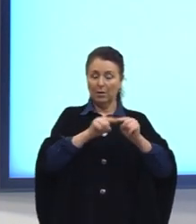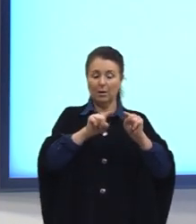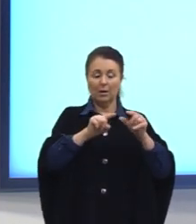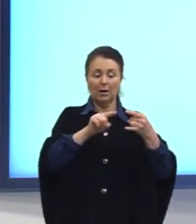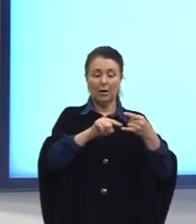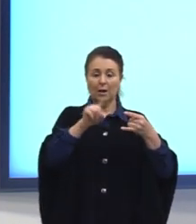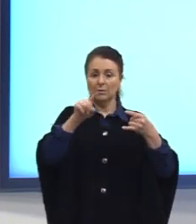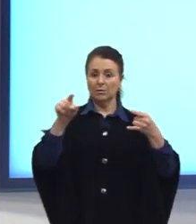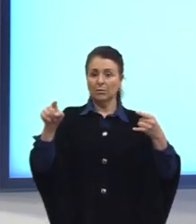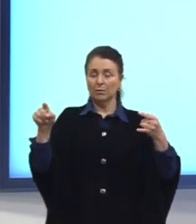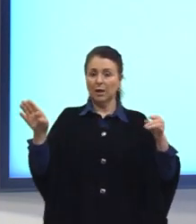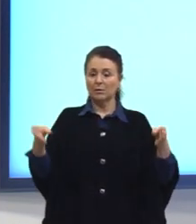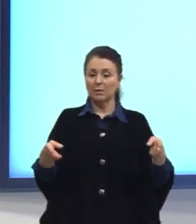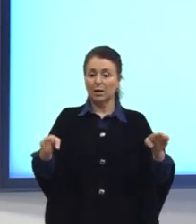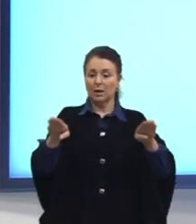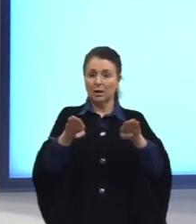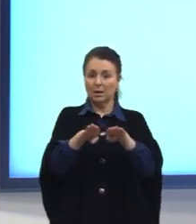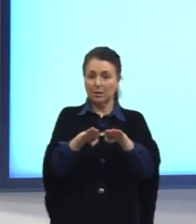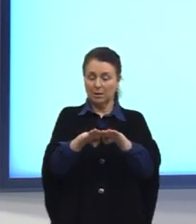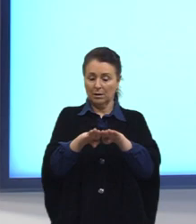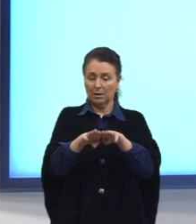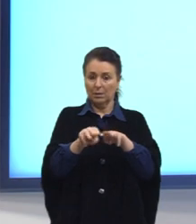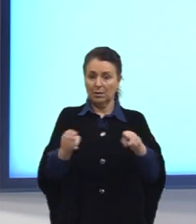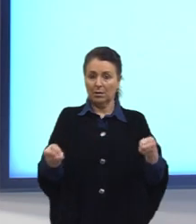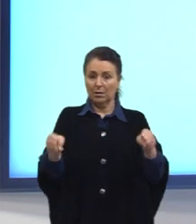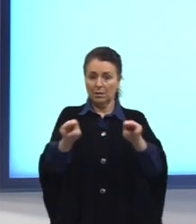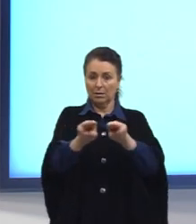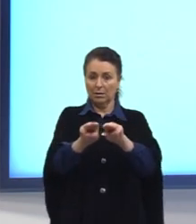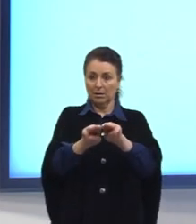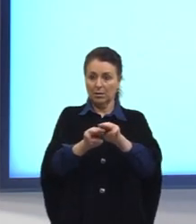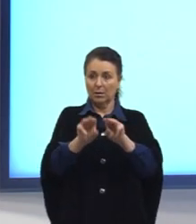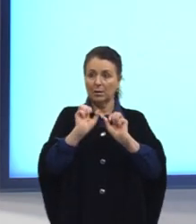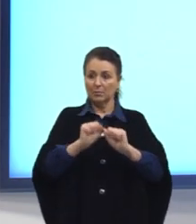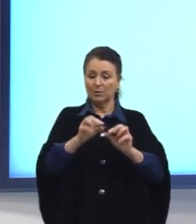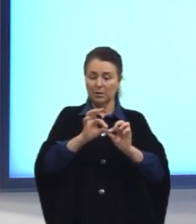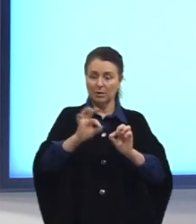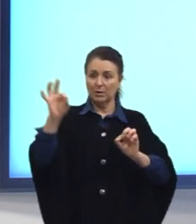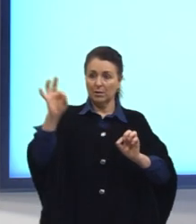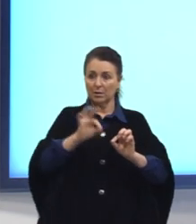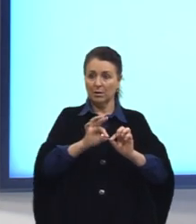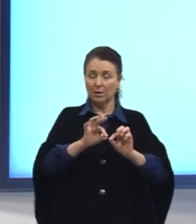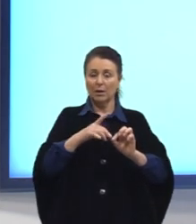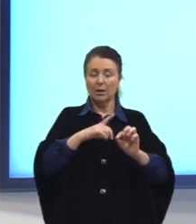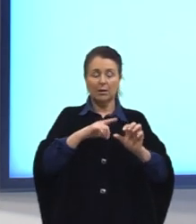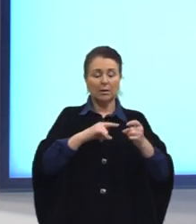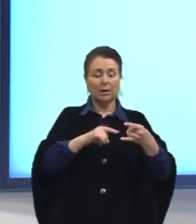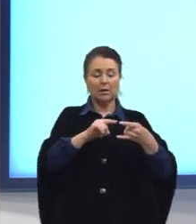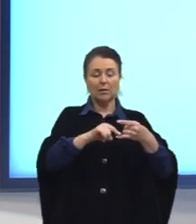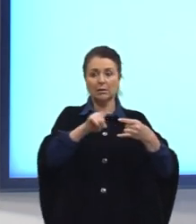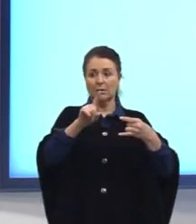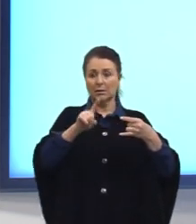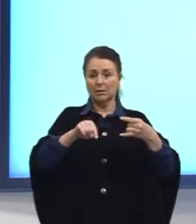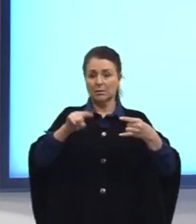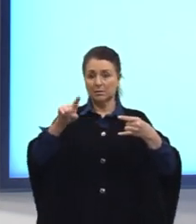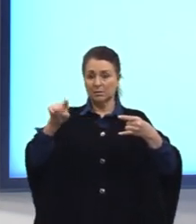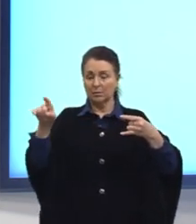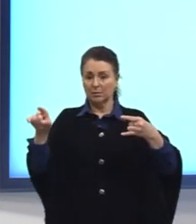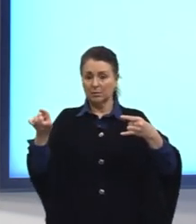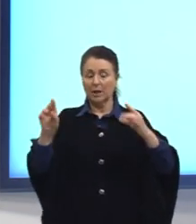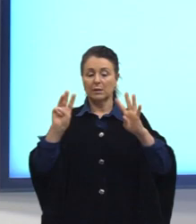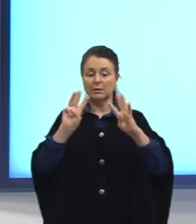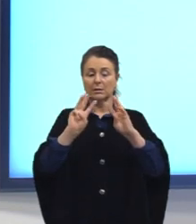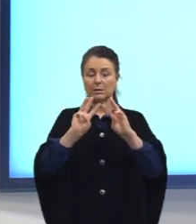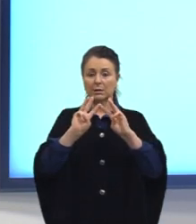que elas podem ser Então somente transversal e por último tá não menos importante mas um pouco mais